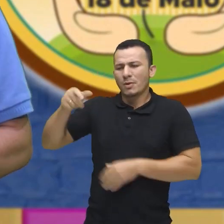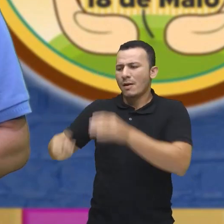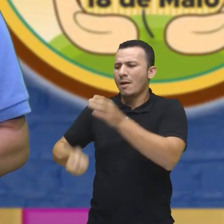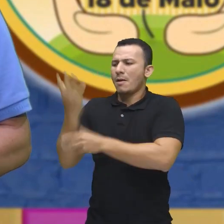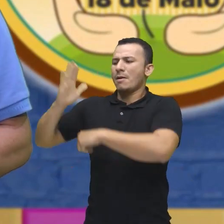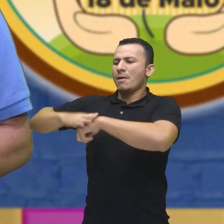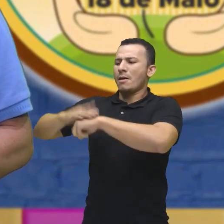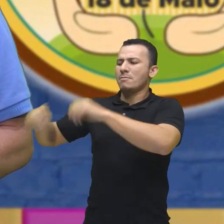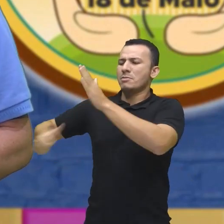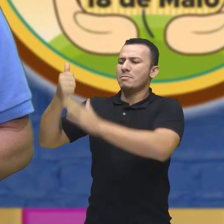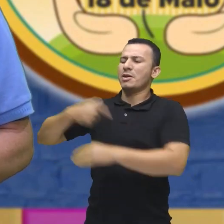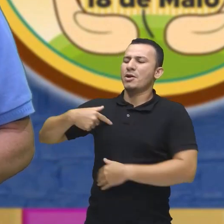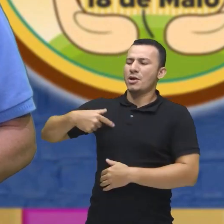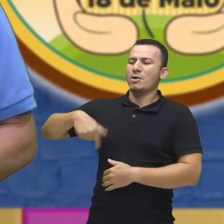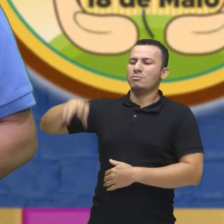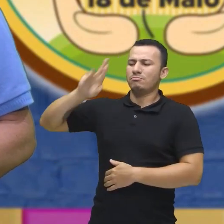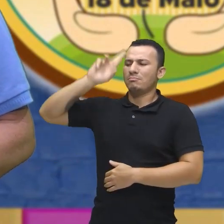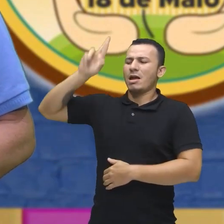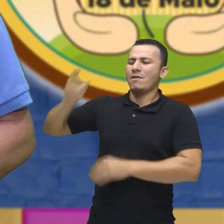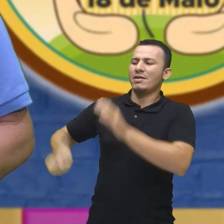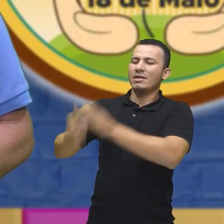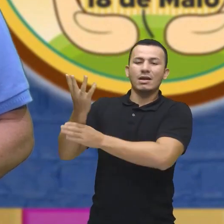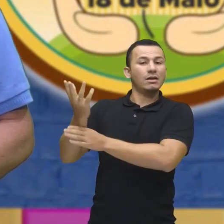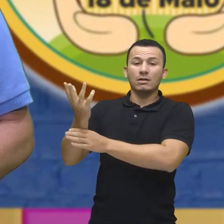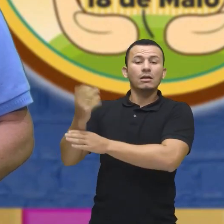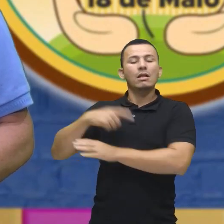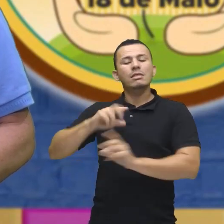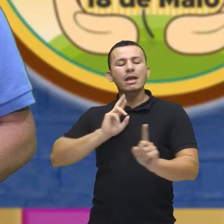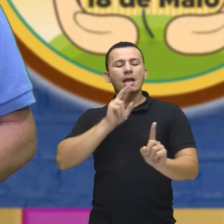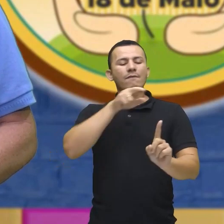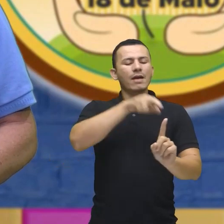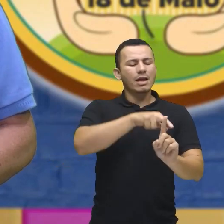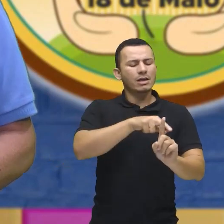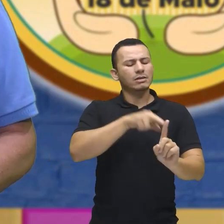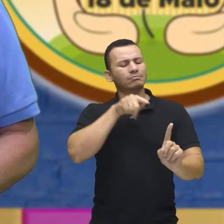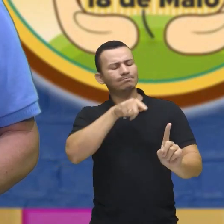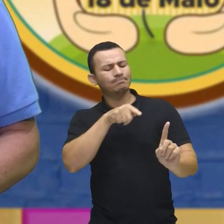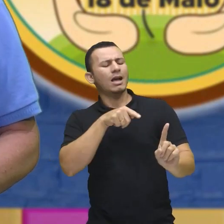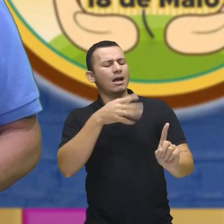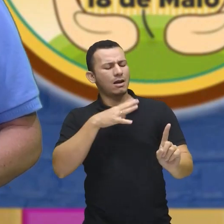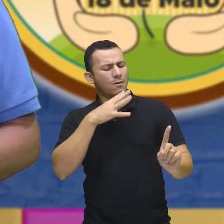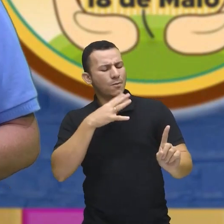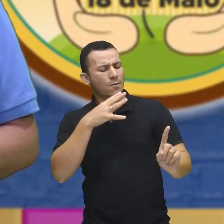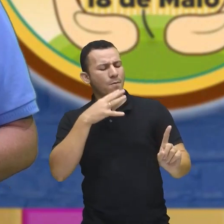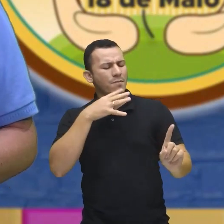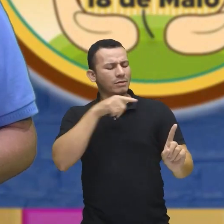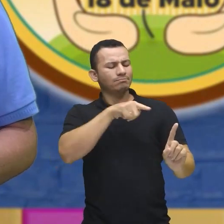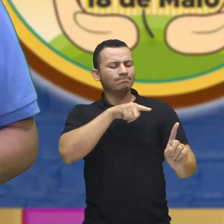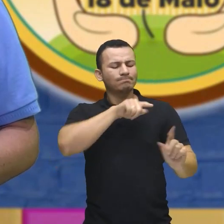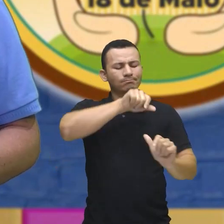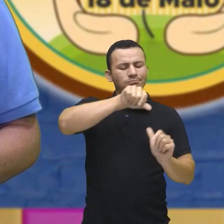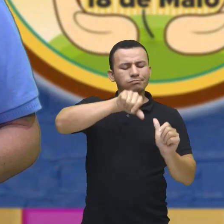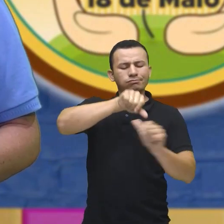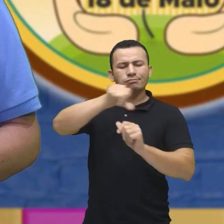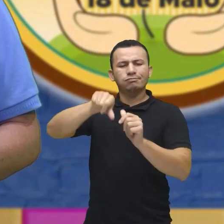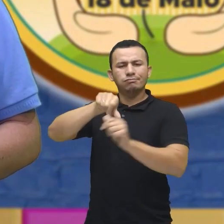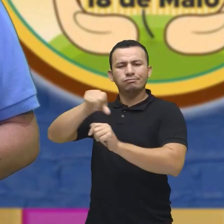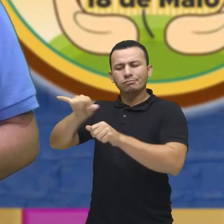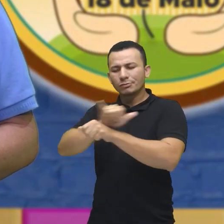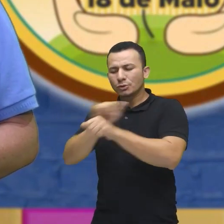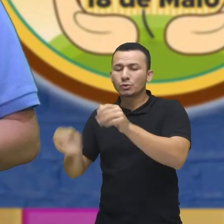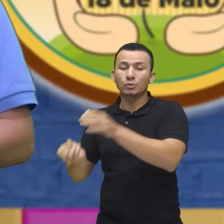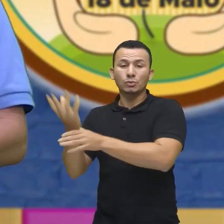aqui é o primeiro. Eu vou ter referência, conhecimento, um pré-conhecimento, e aí eu vou criar. Mas a